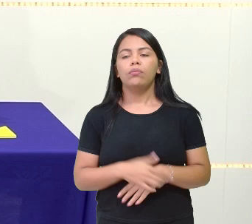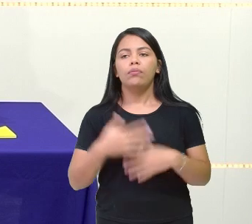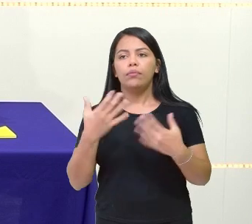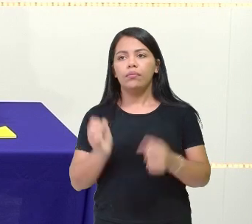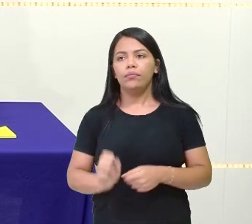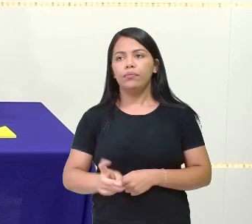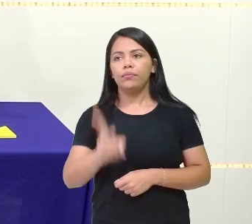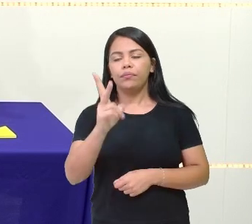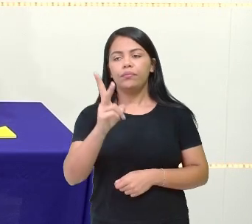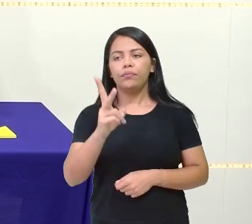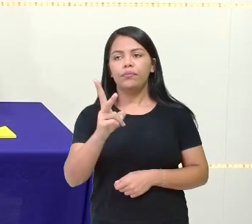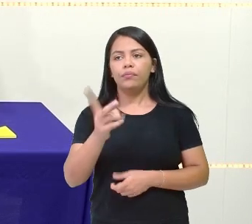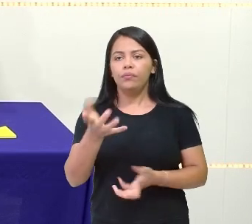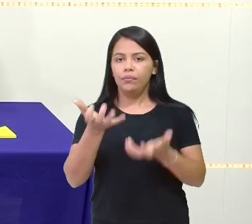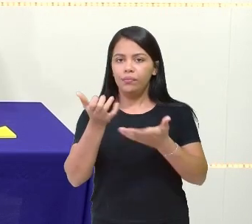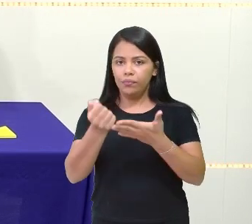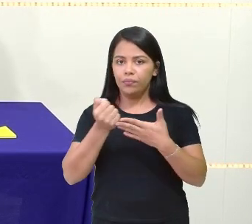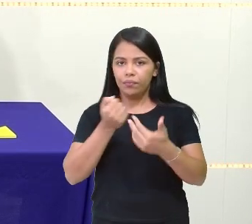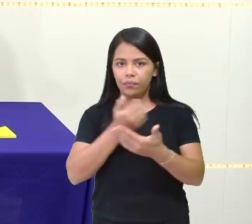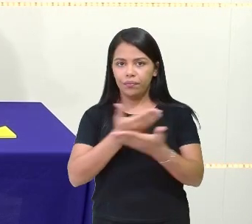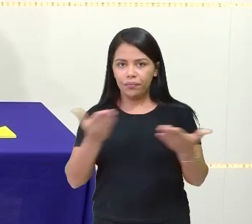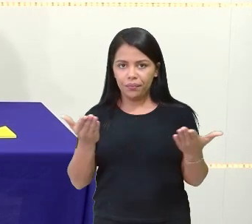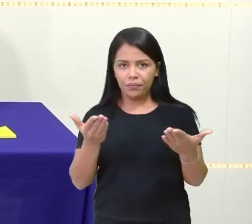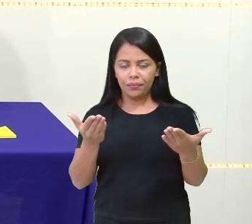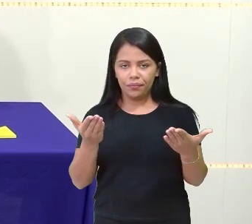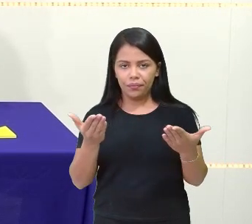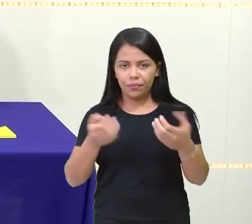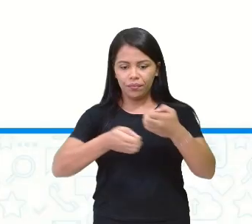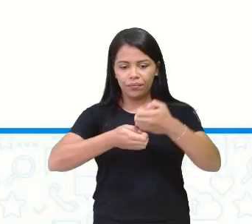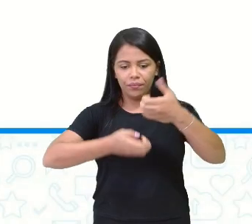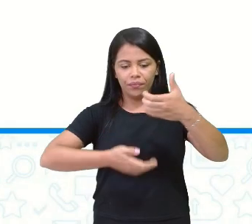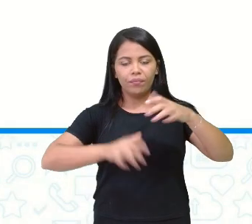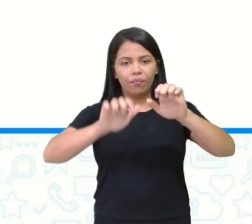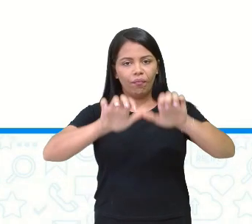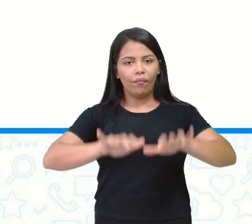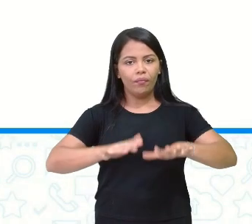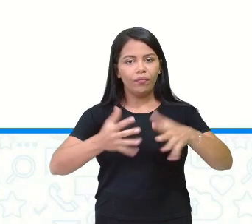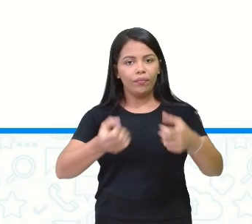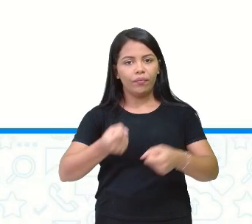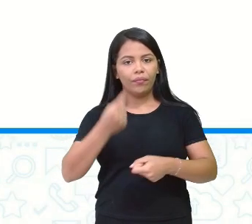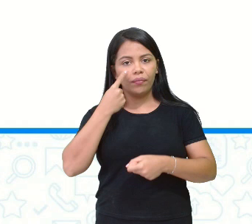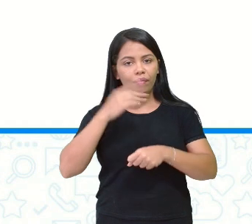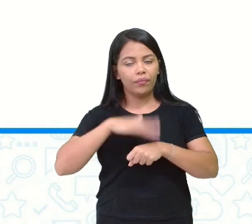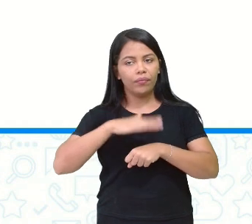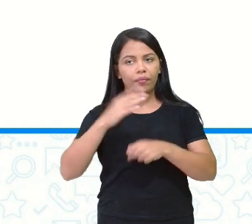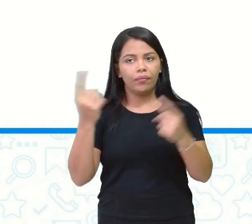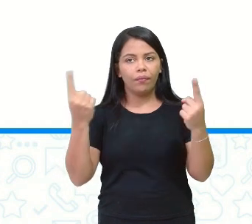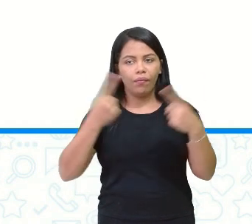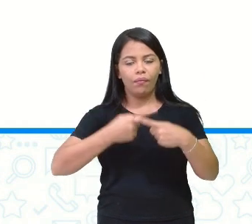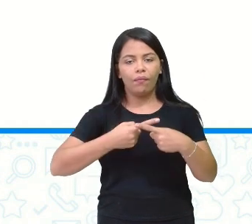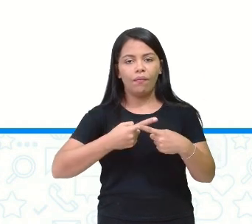continuar aqui. Eu conto com a ajuda de vocês aí no chat. Vamos lá para mais um desafio.